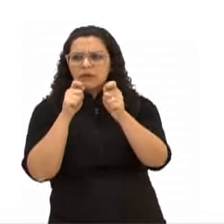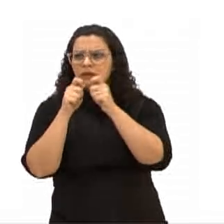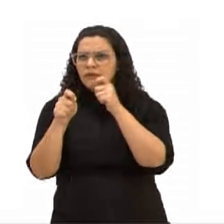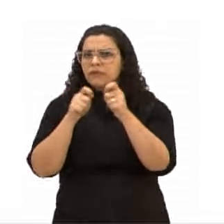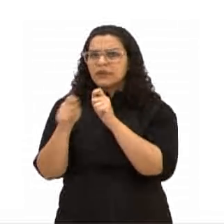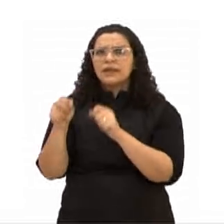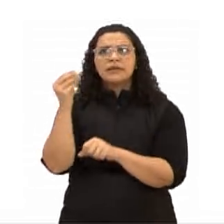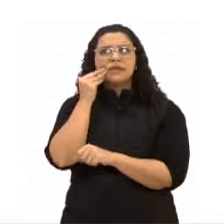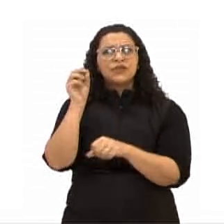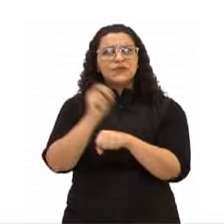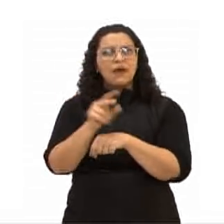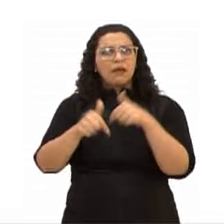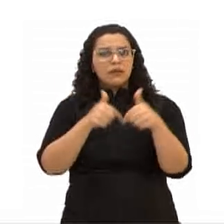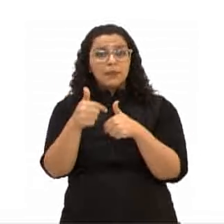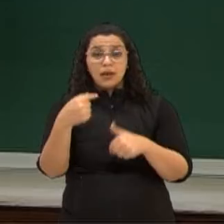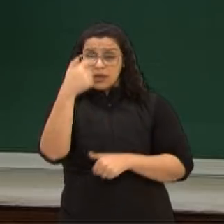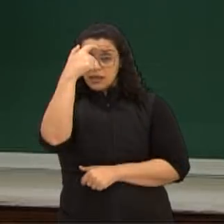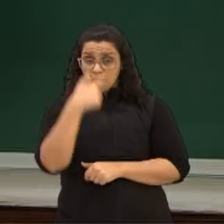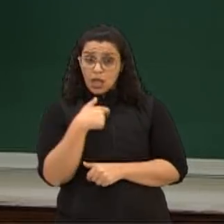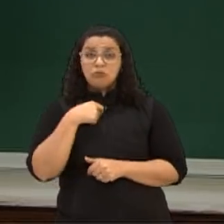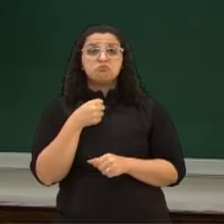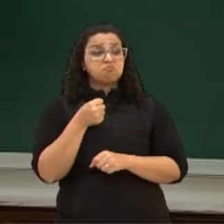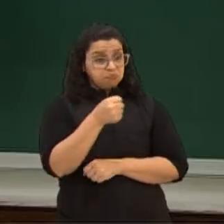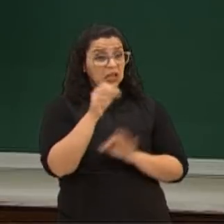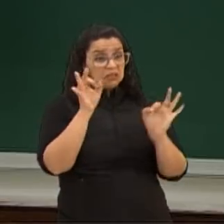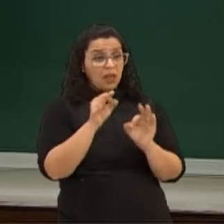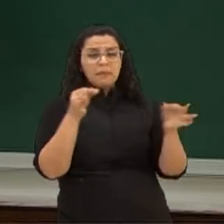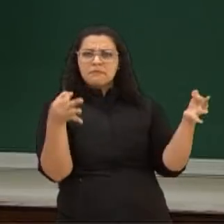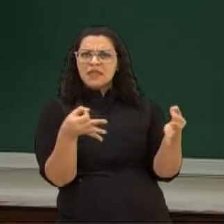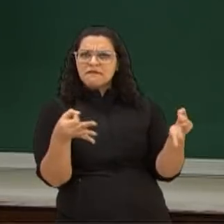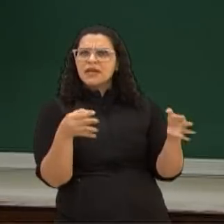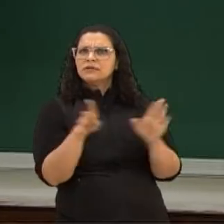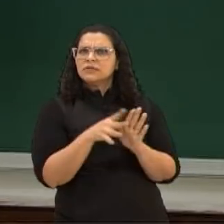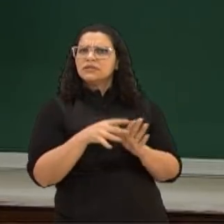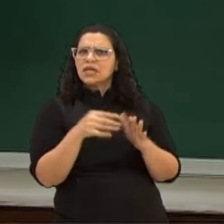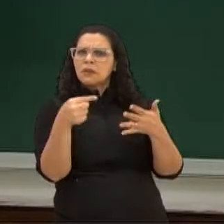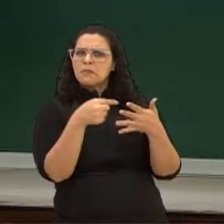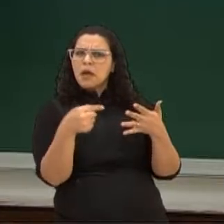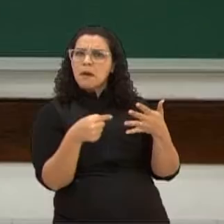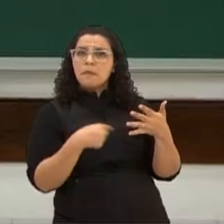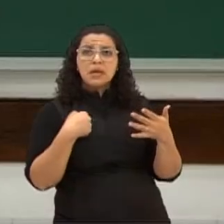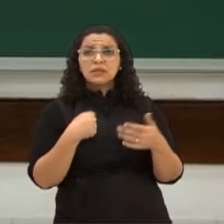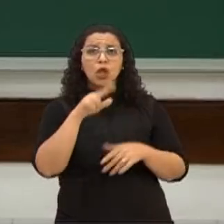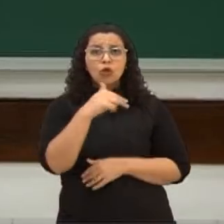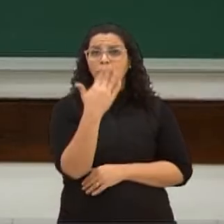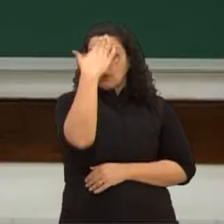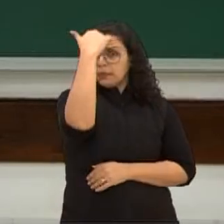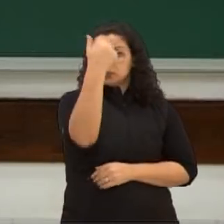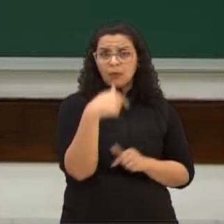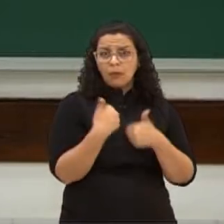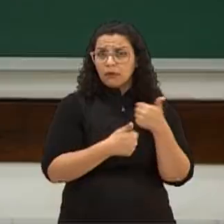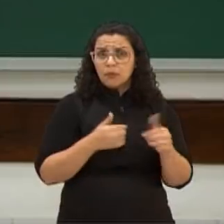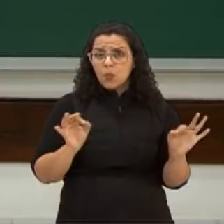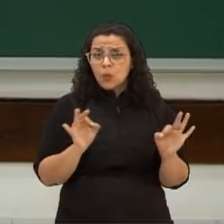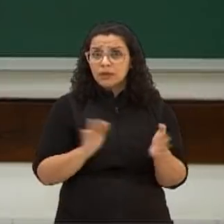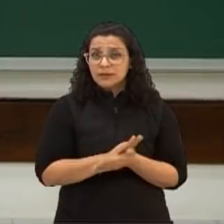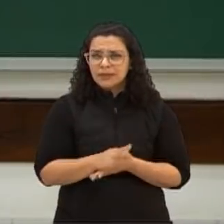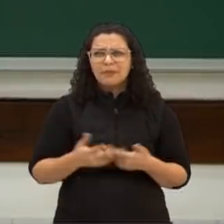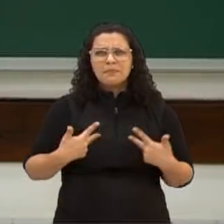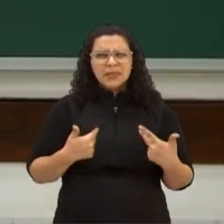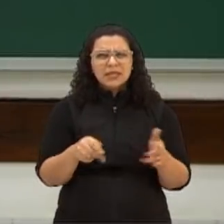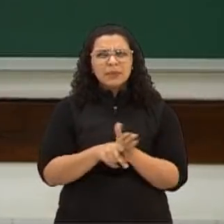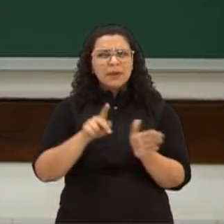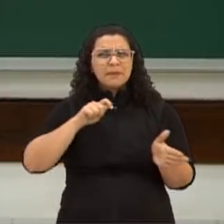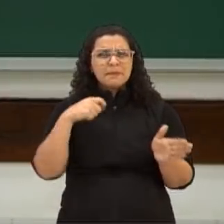entrevistas de emprego em que eu me encaixava perfeitamente para o cargo e nunca era recrutada. Conseguem perceber